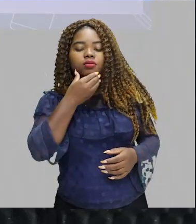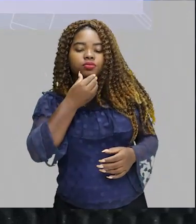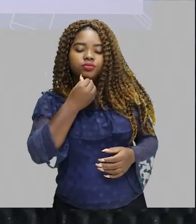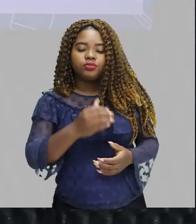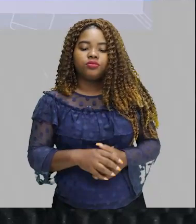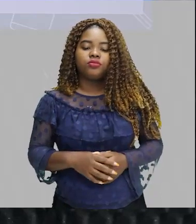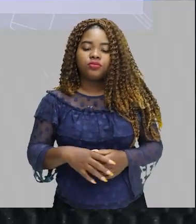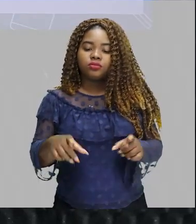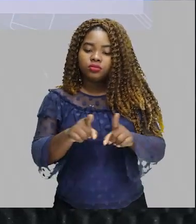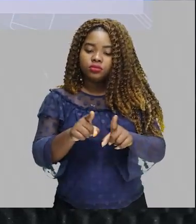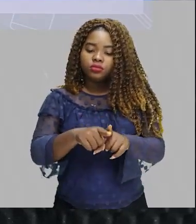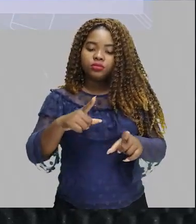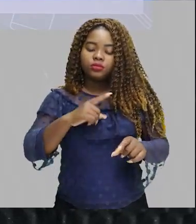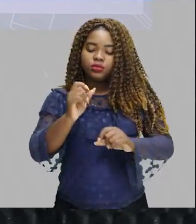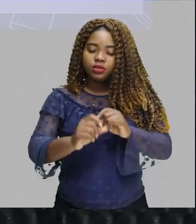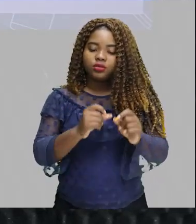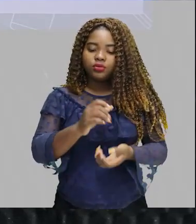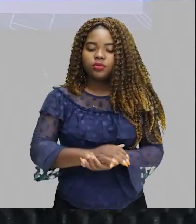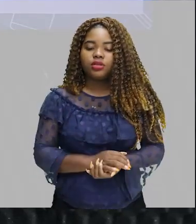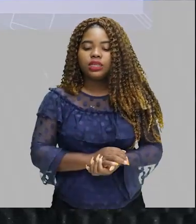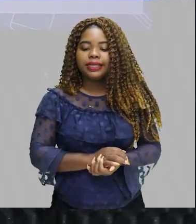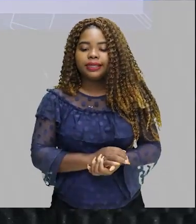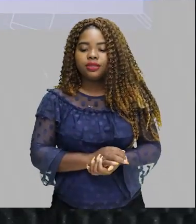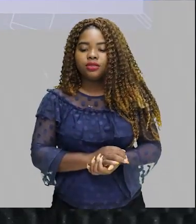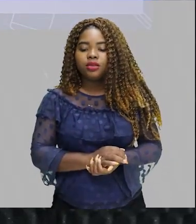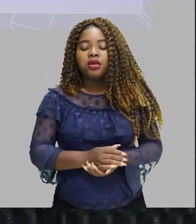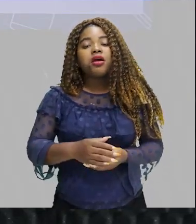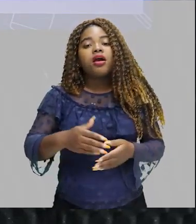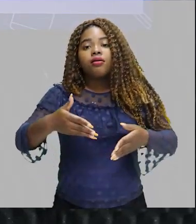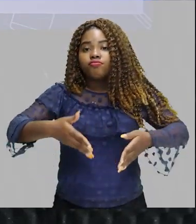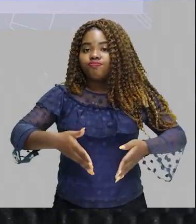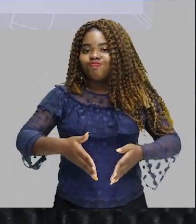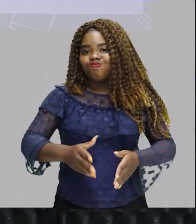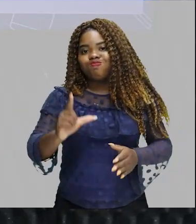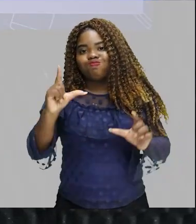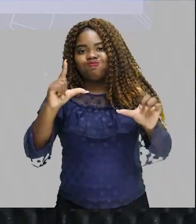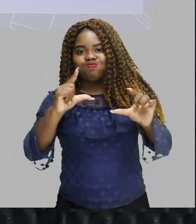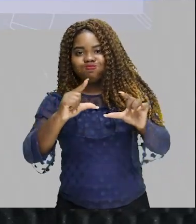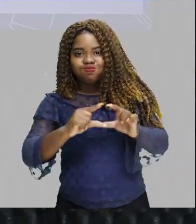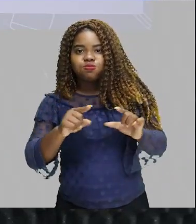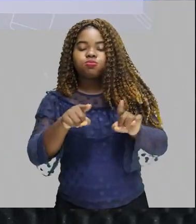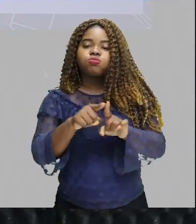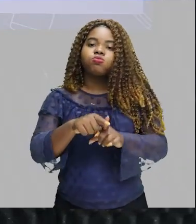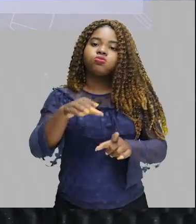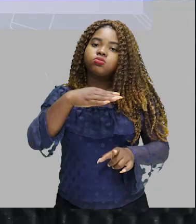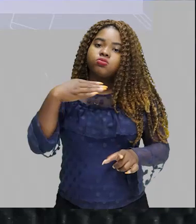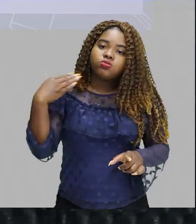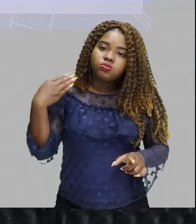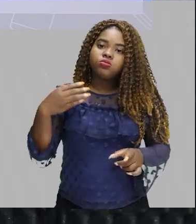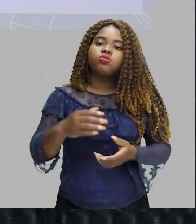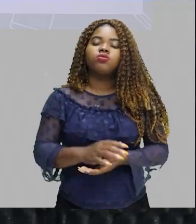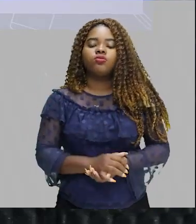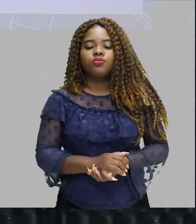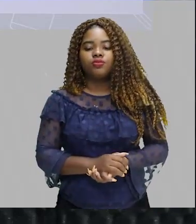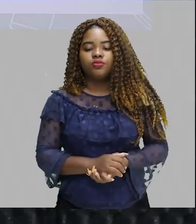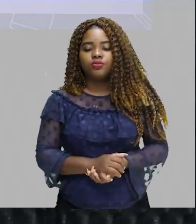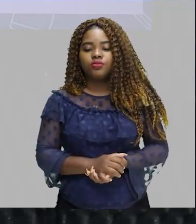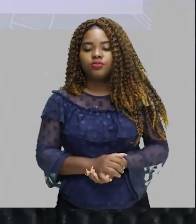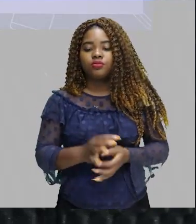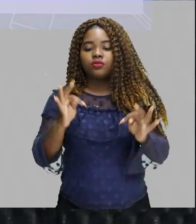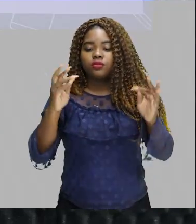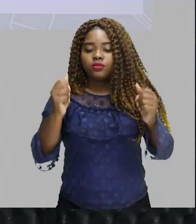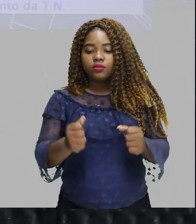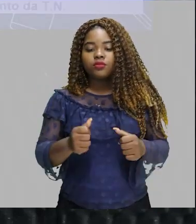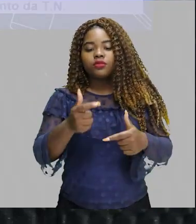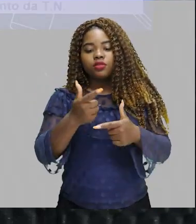de vida, nós temos uma queda direta na taxa de natalidade e na taxa de mortalidade. E para isso, devido a todo esse